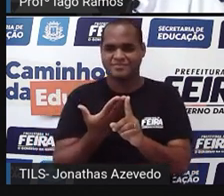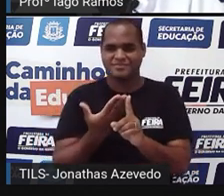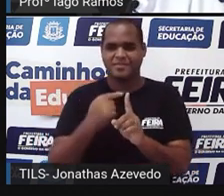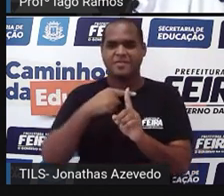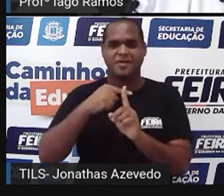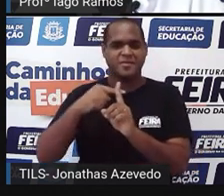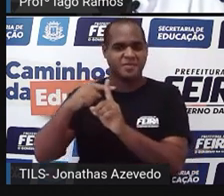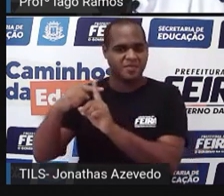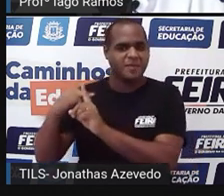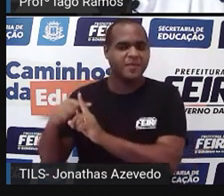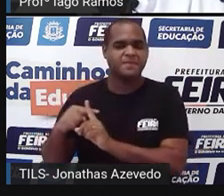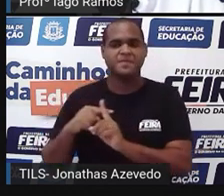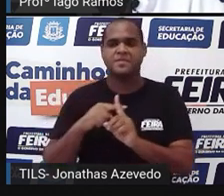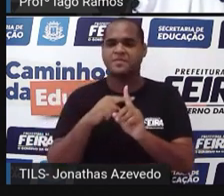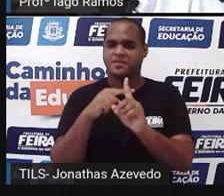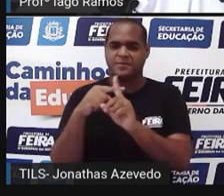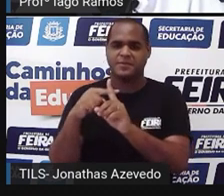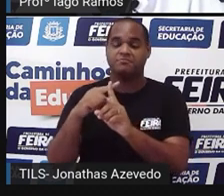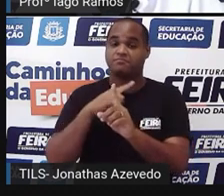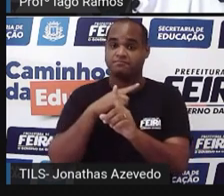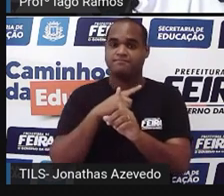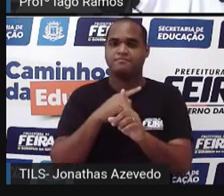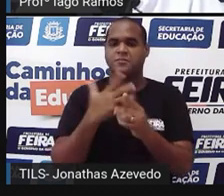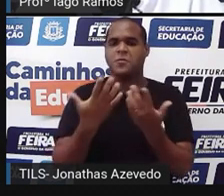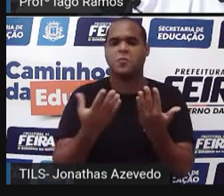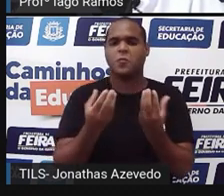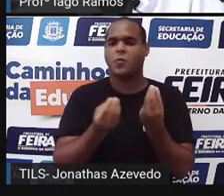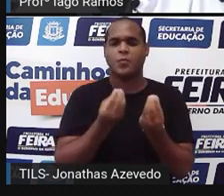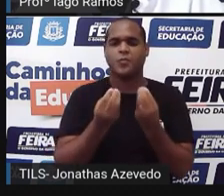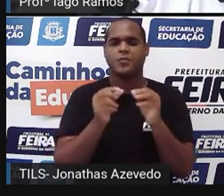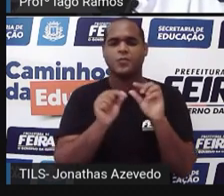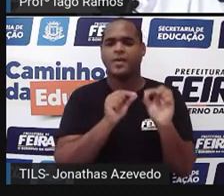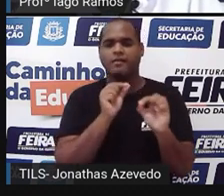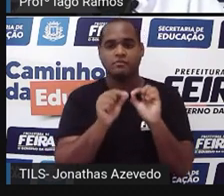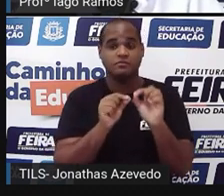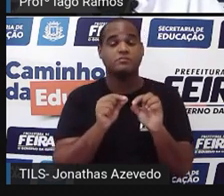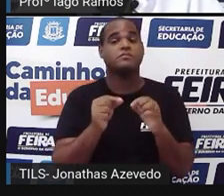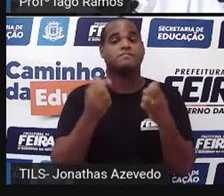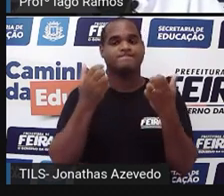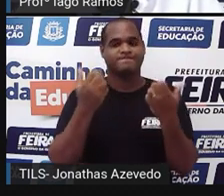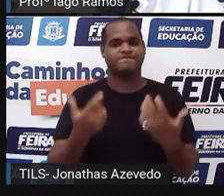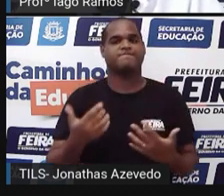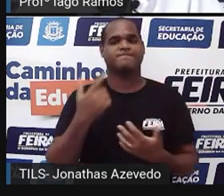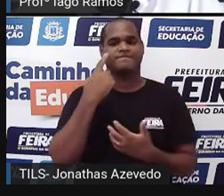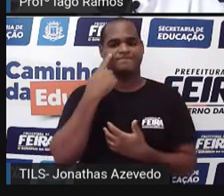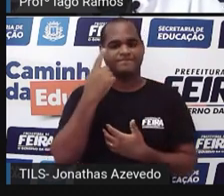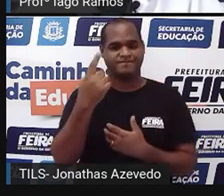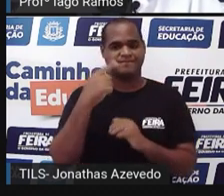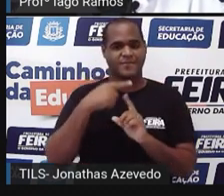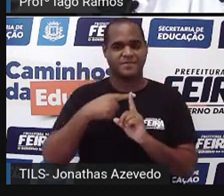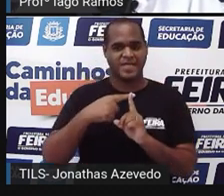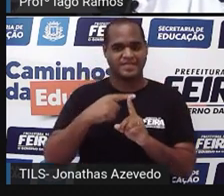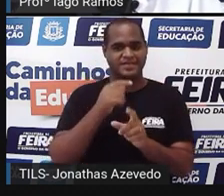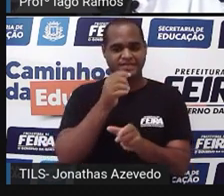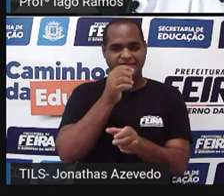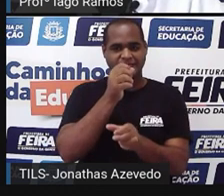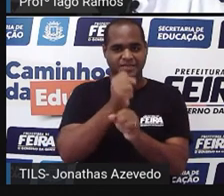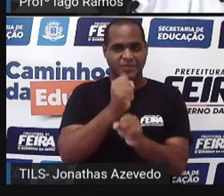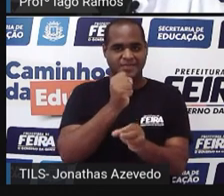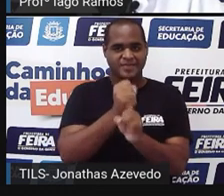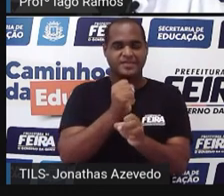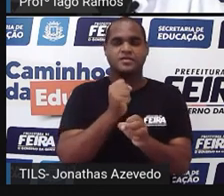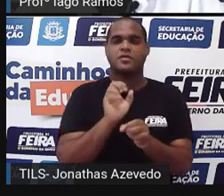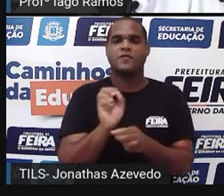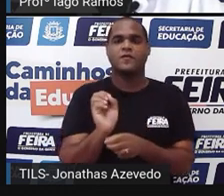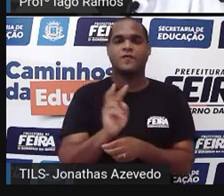de mais tá ou seja o que é que eu tô querendo dizer que a gente vai fazer uma adição com